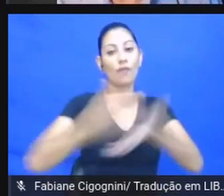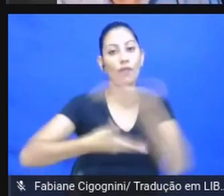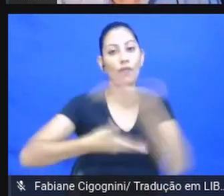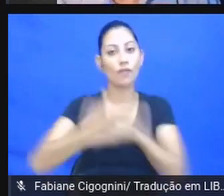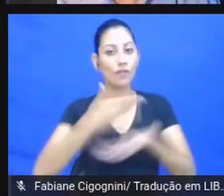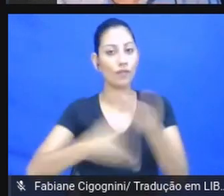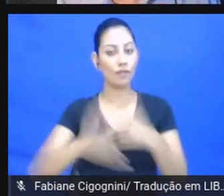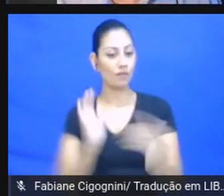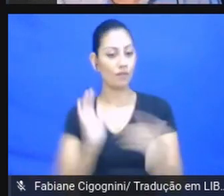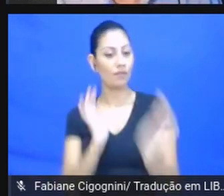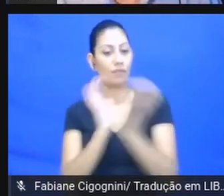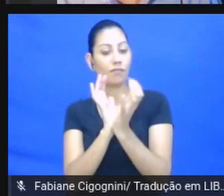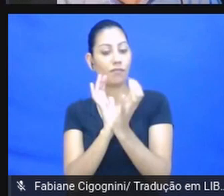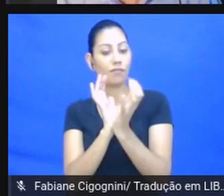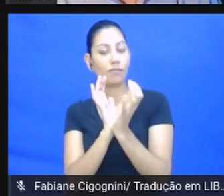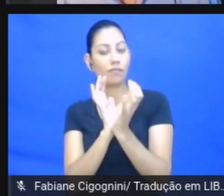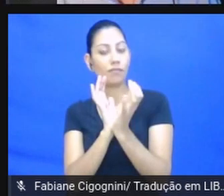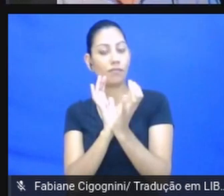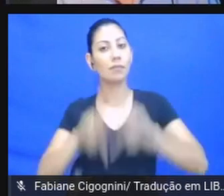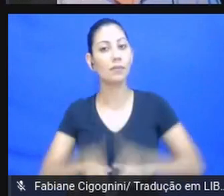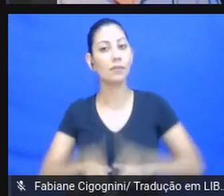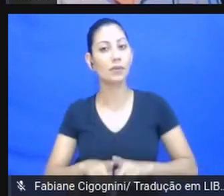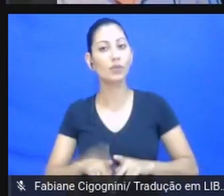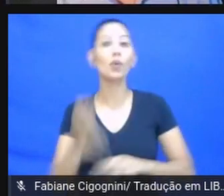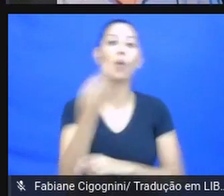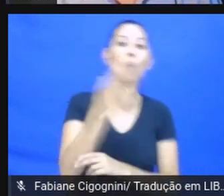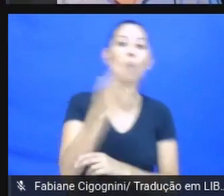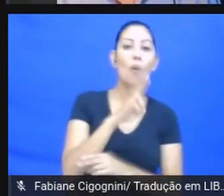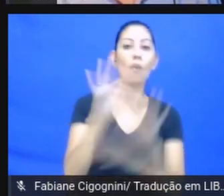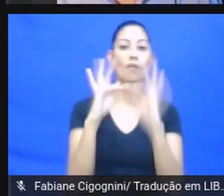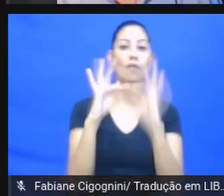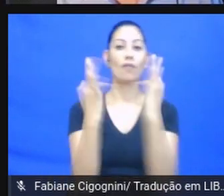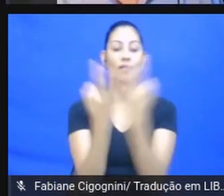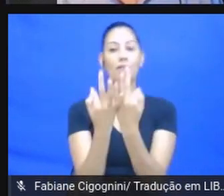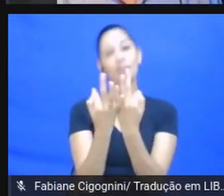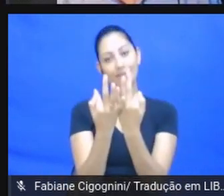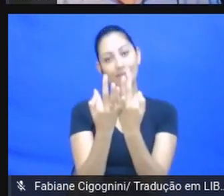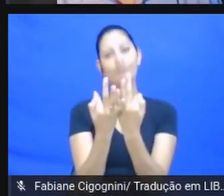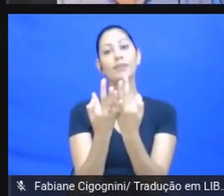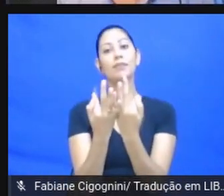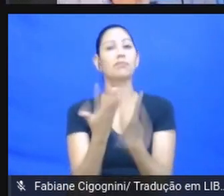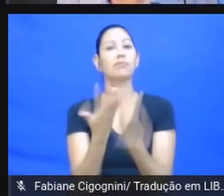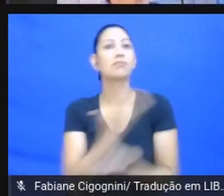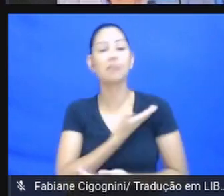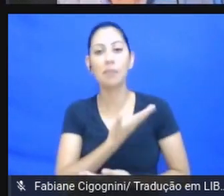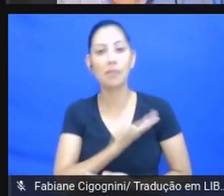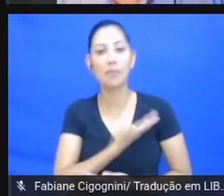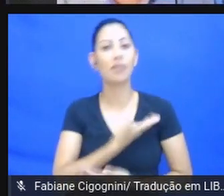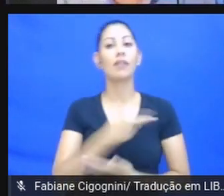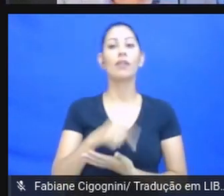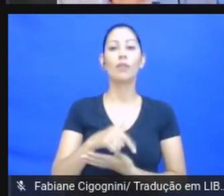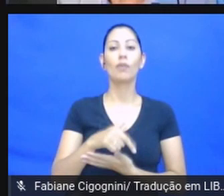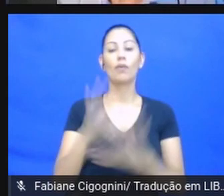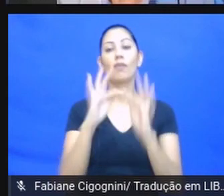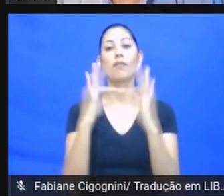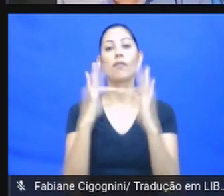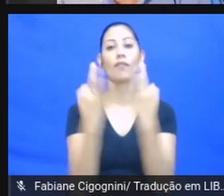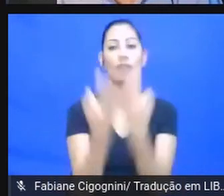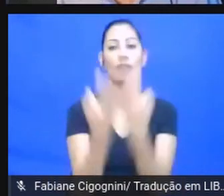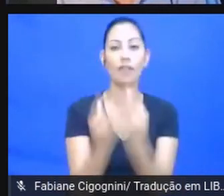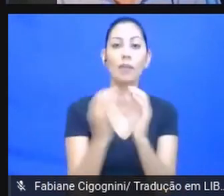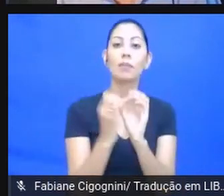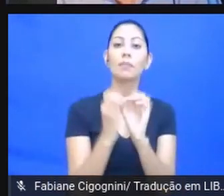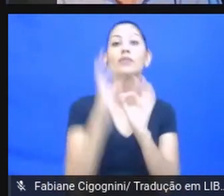perto fisicamente, com a família, e ao mesmo tempo com os amigos, com as familiares